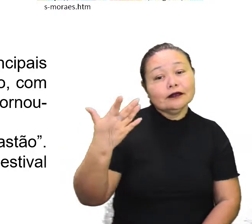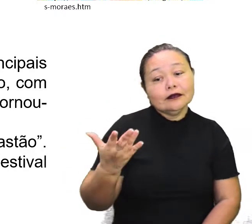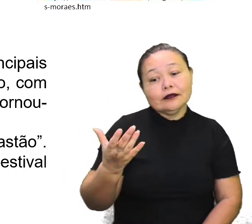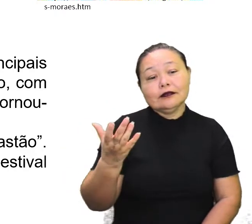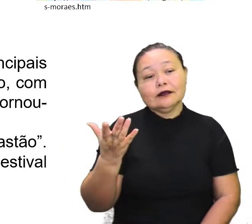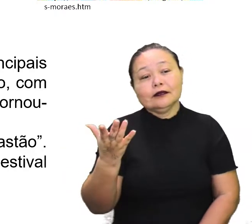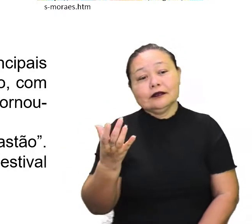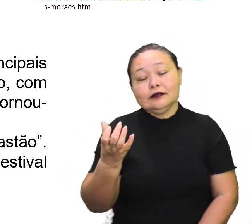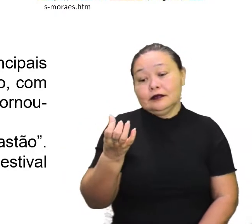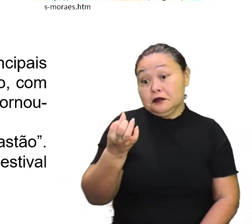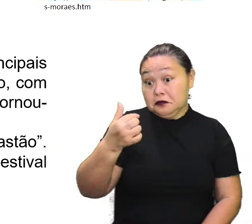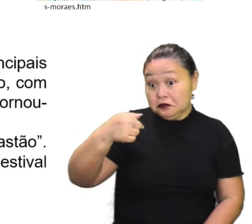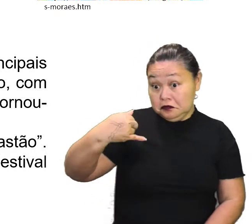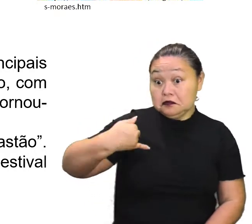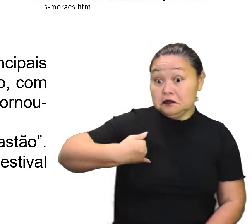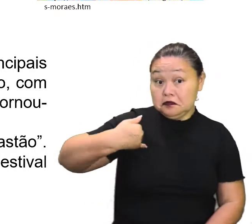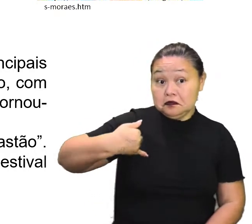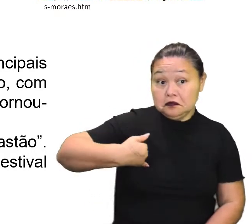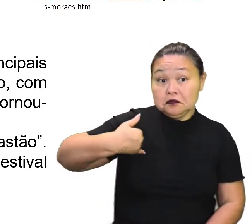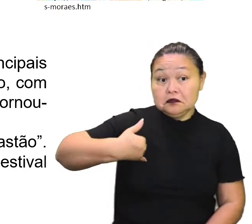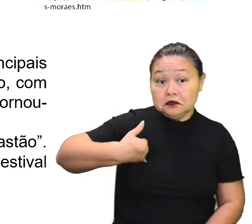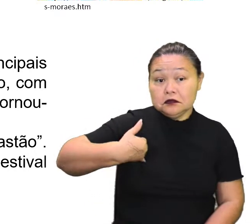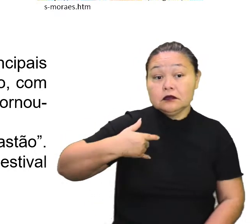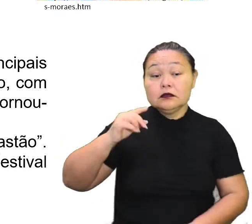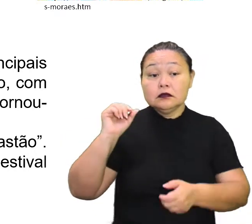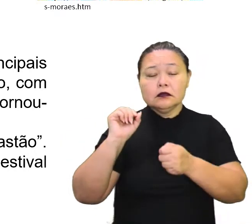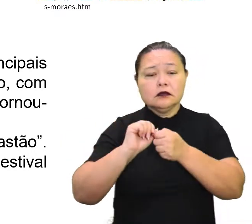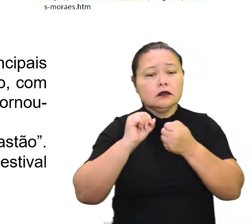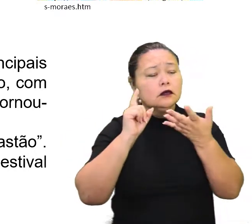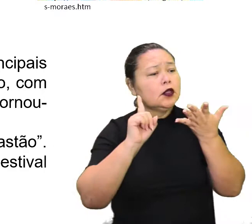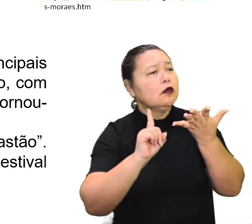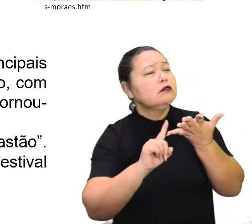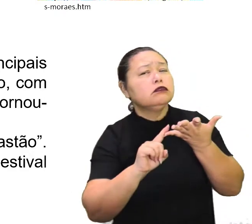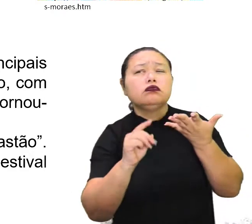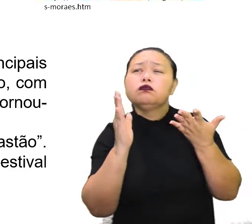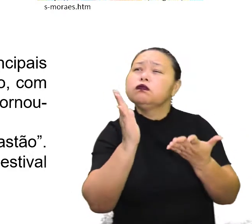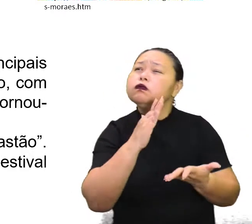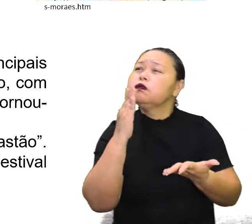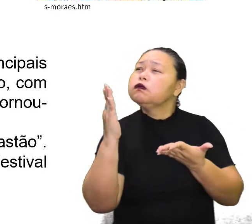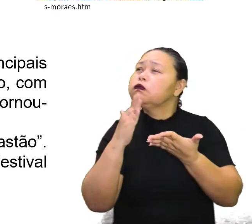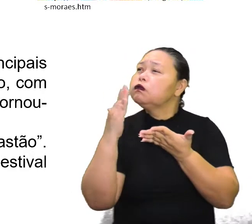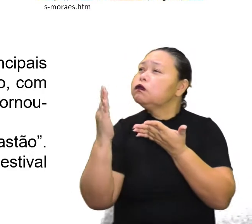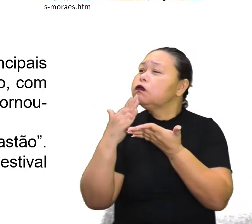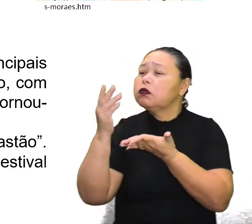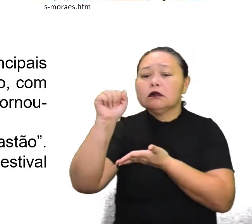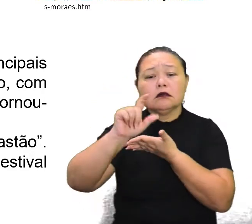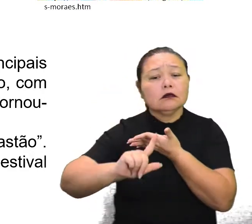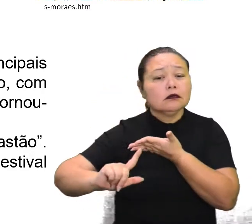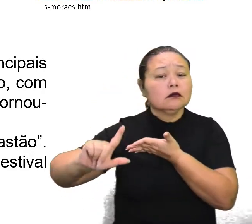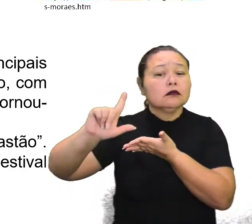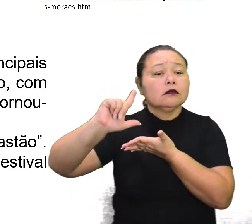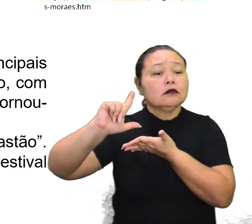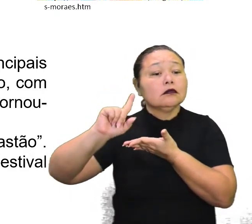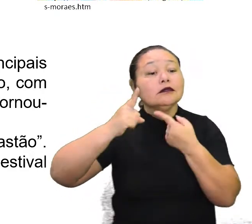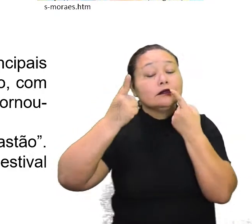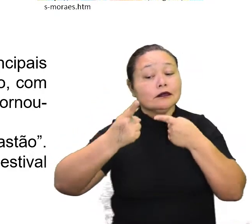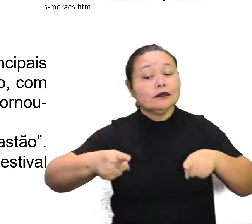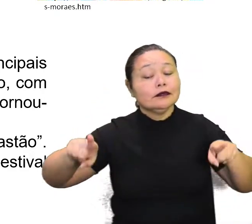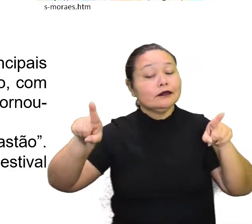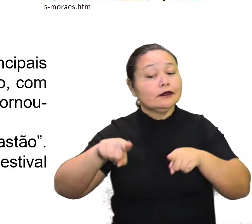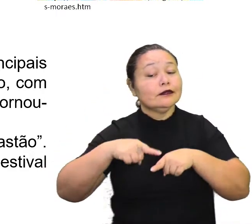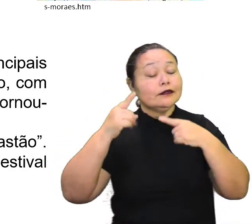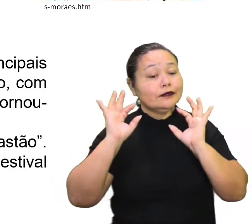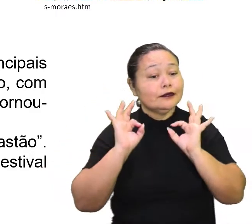quase 67 anos, ele criou assim uma variedade, né? Um leque de produções literárias e